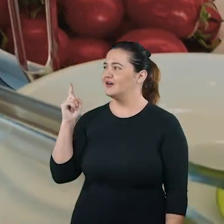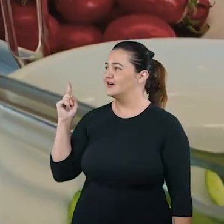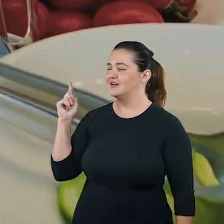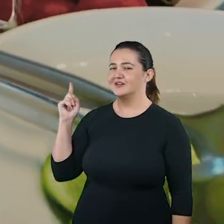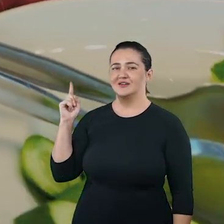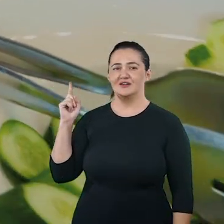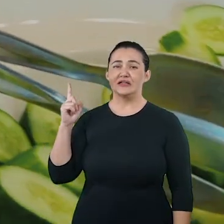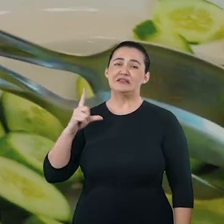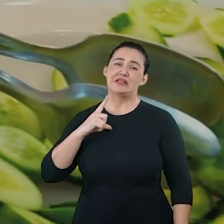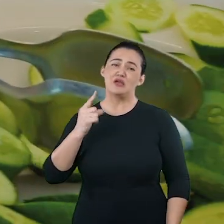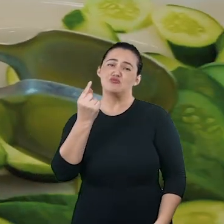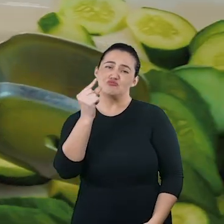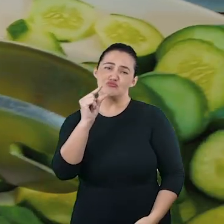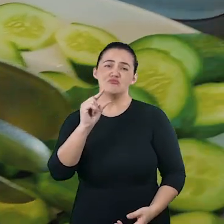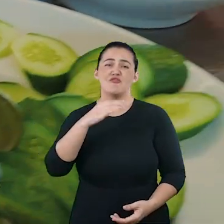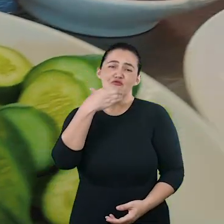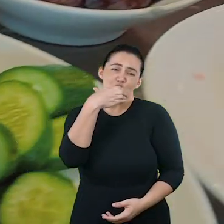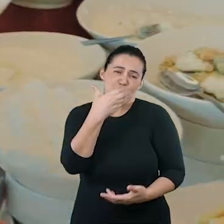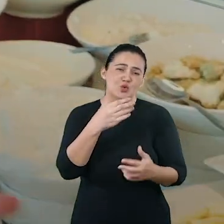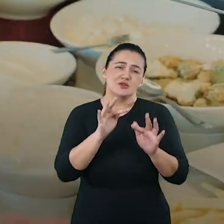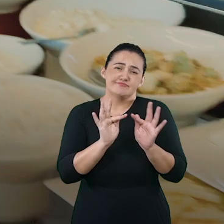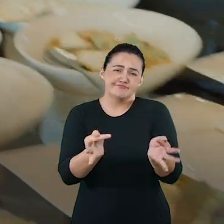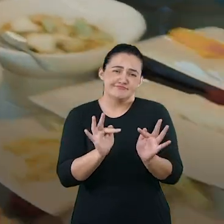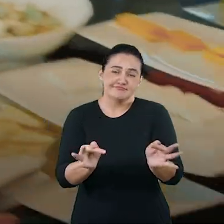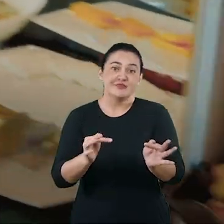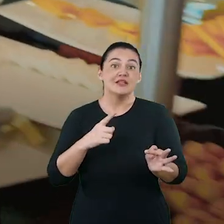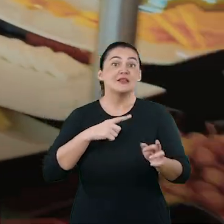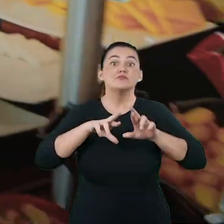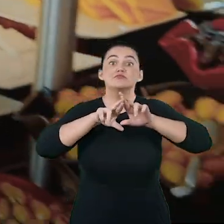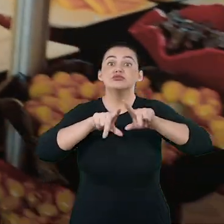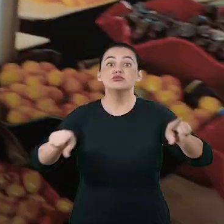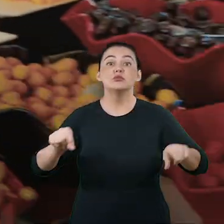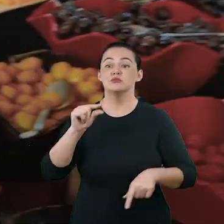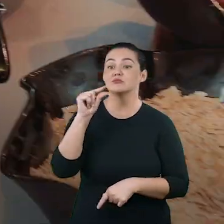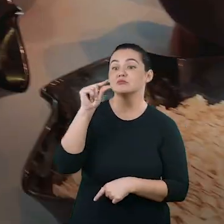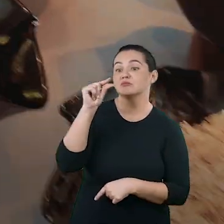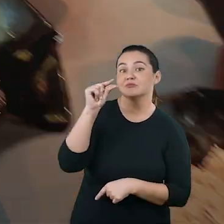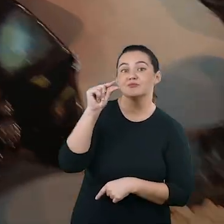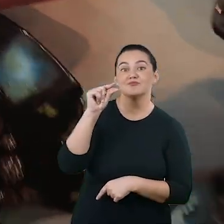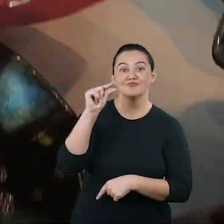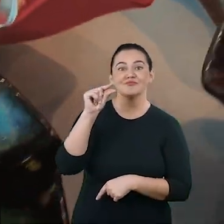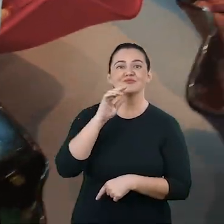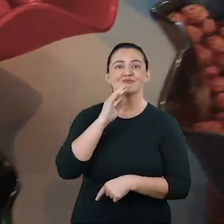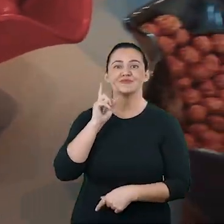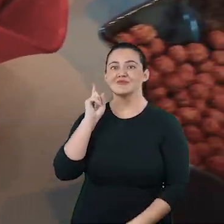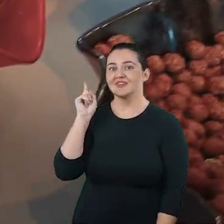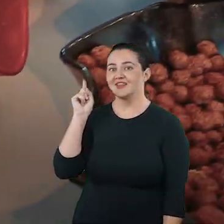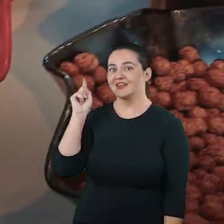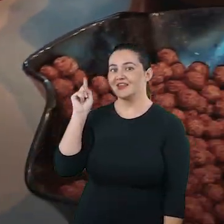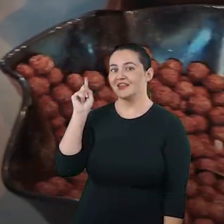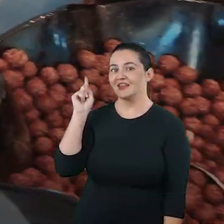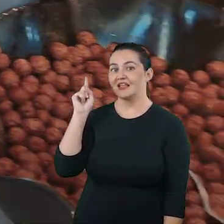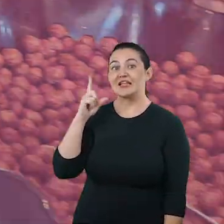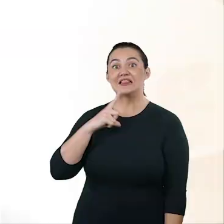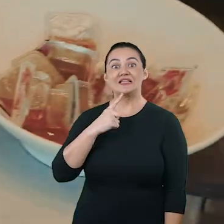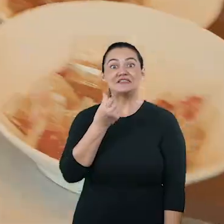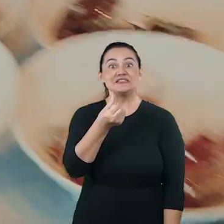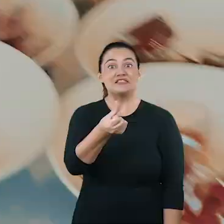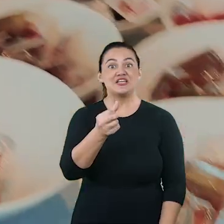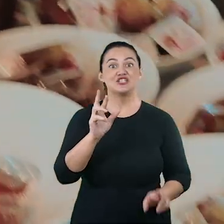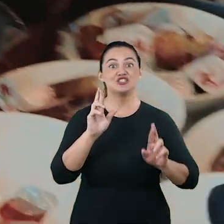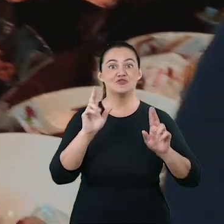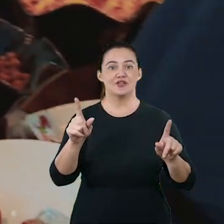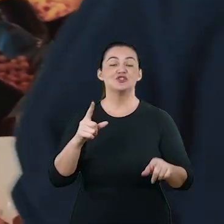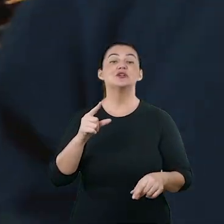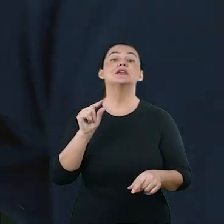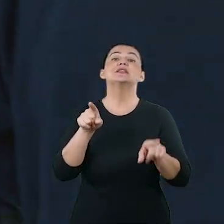uma frutinha aqui, mas geralmente não é isso que eles comem. E vários tipos de azeitona. Só que tem 1, 2, 3, 4, 6 tipos. E